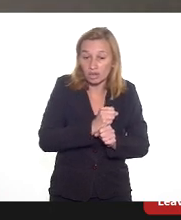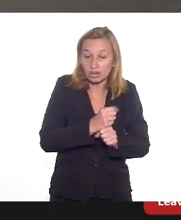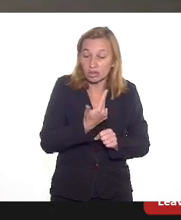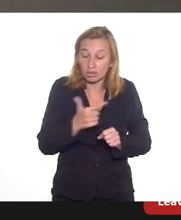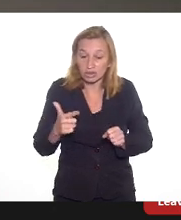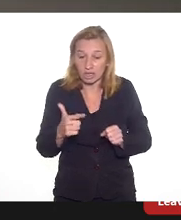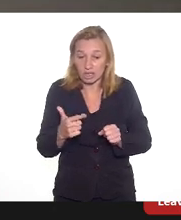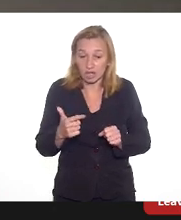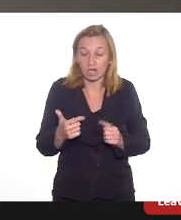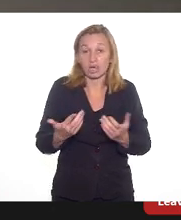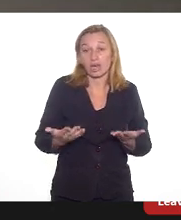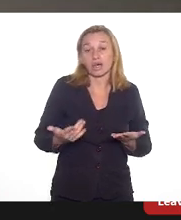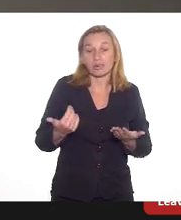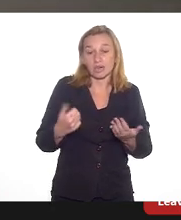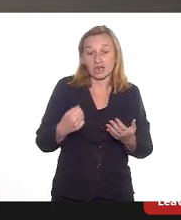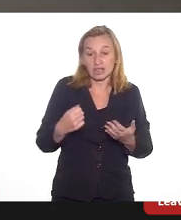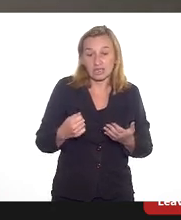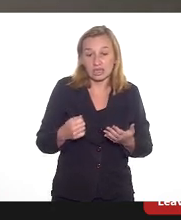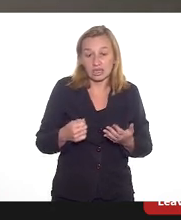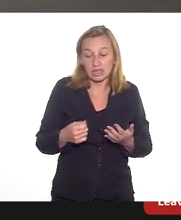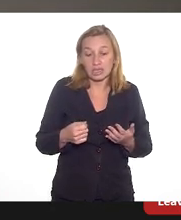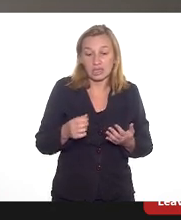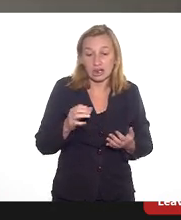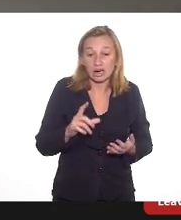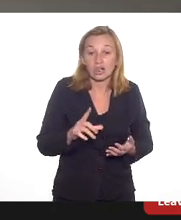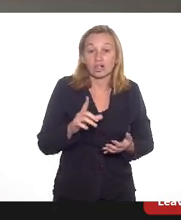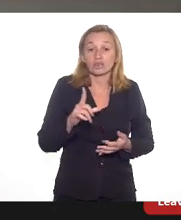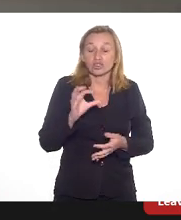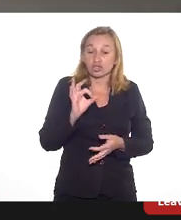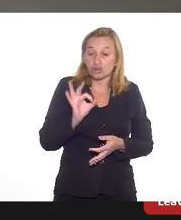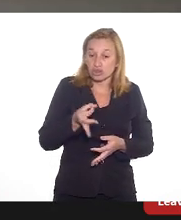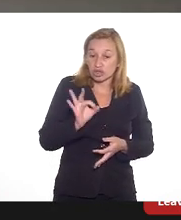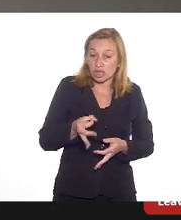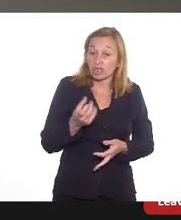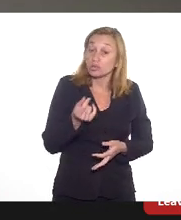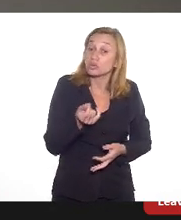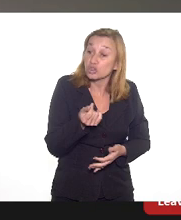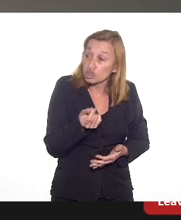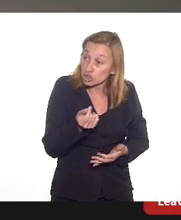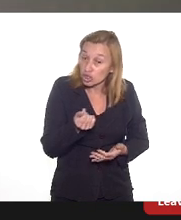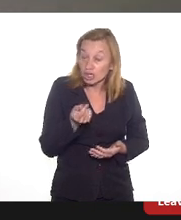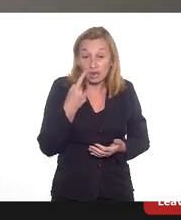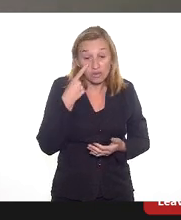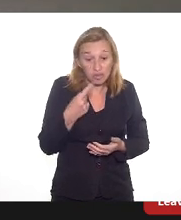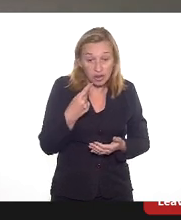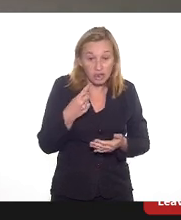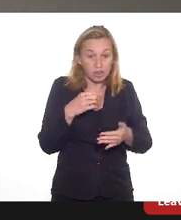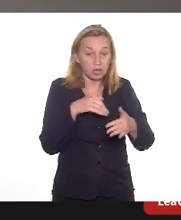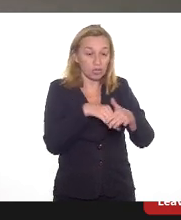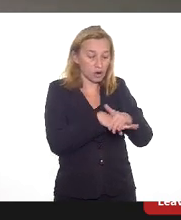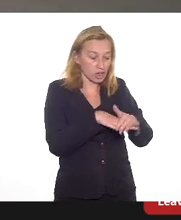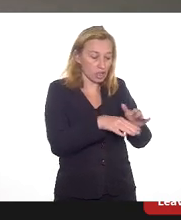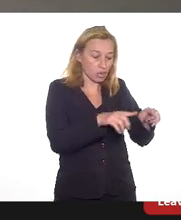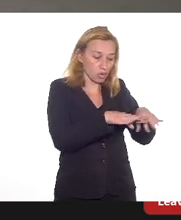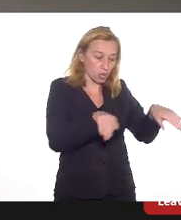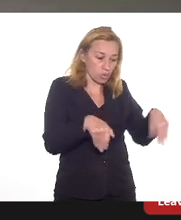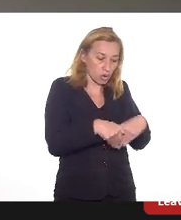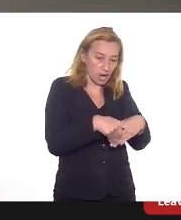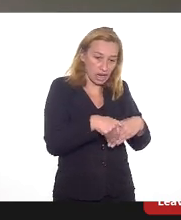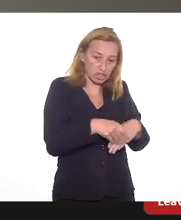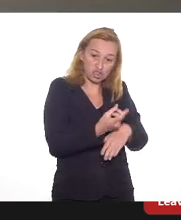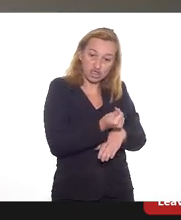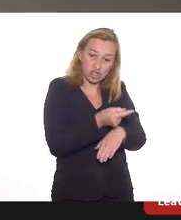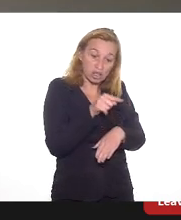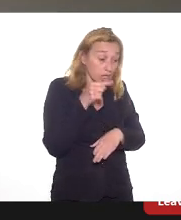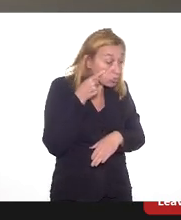capaz de manter ao longo dos anos. Muito do que a gente está hoje foi fruto de olhar o caixa naquele momento, de olhar o retrato